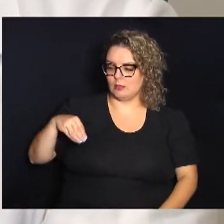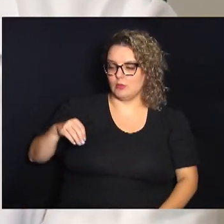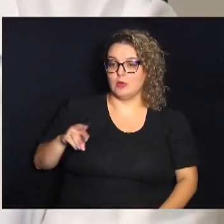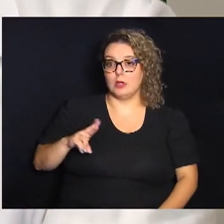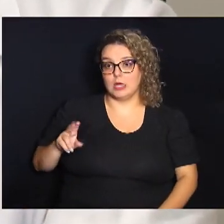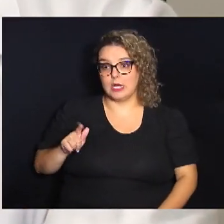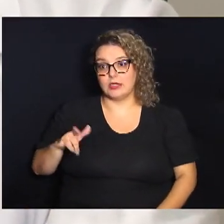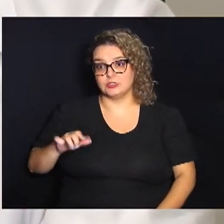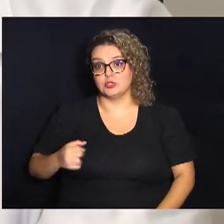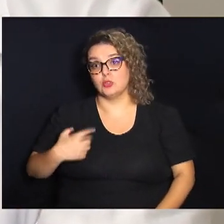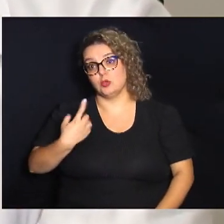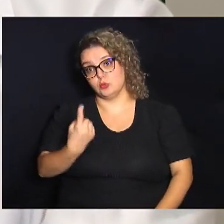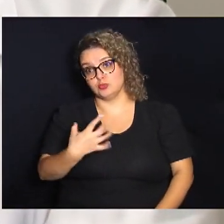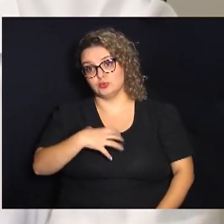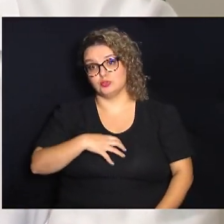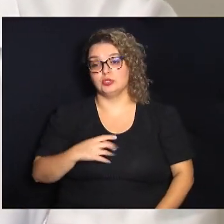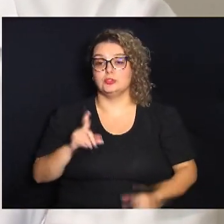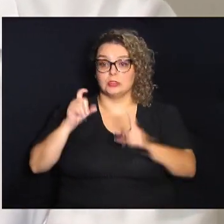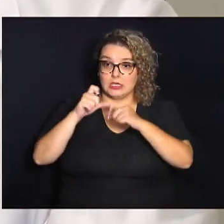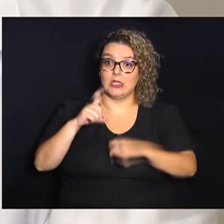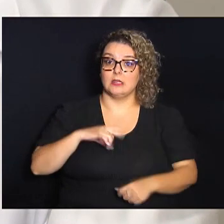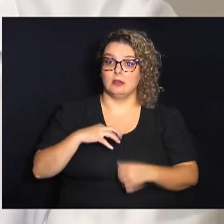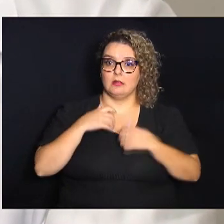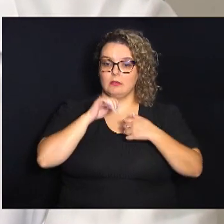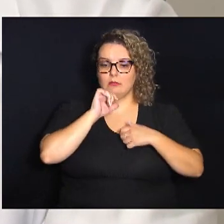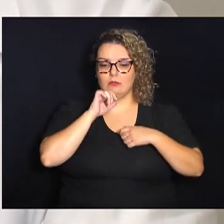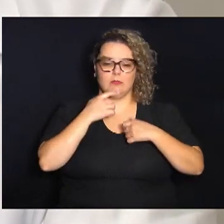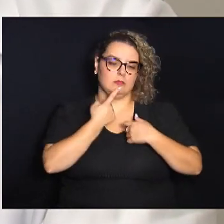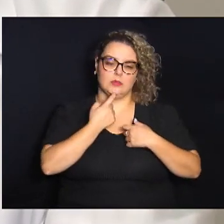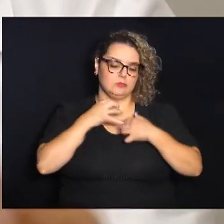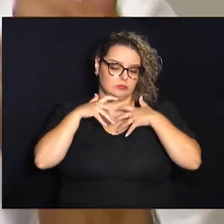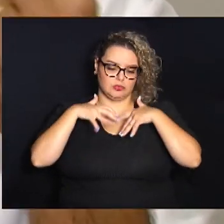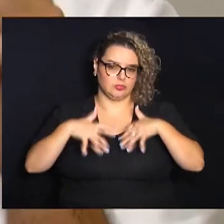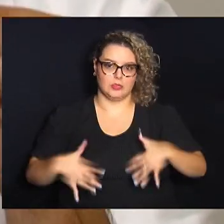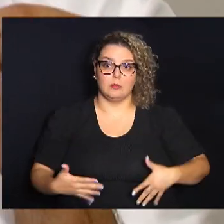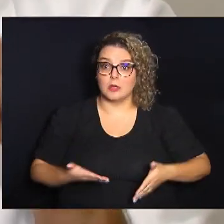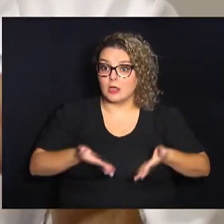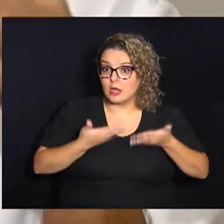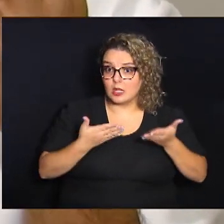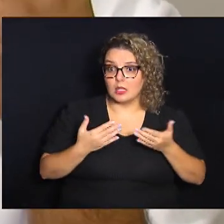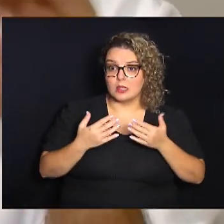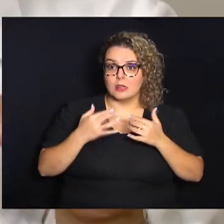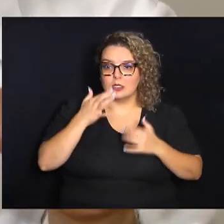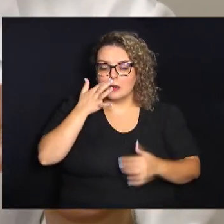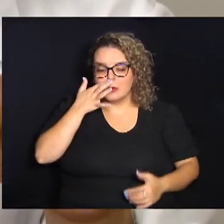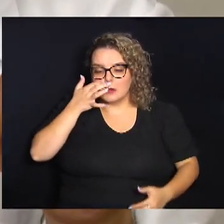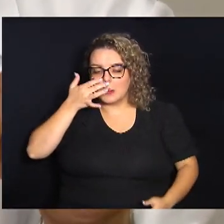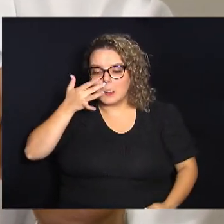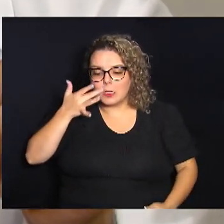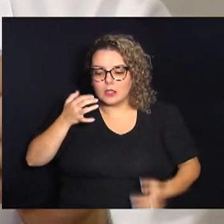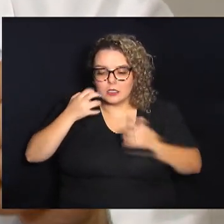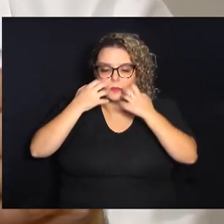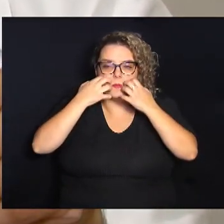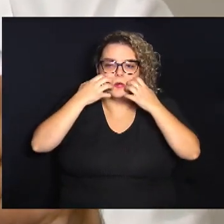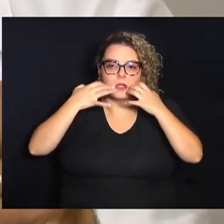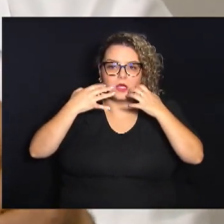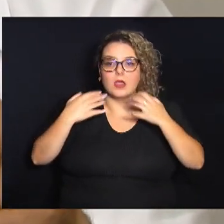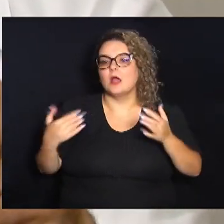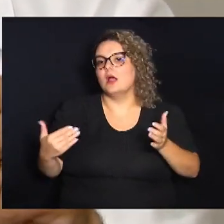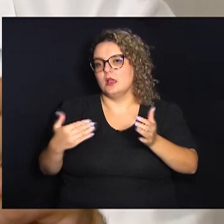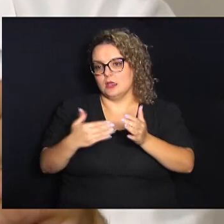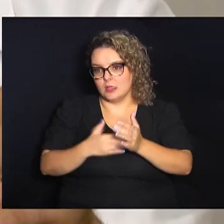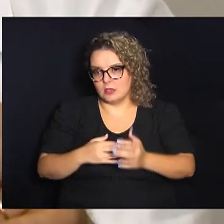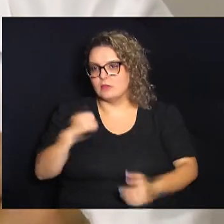né? De uma das formas de complicação é ter sangramento. Ele pode ser desde sangramento leve, por exemplo, sangrar o nariz, sangrar a gengiva, até